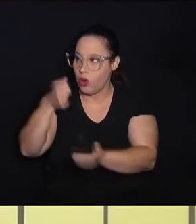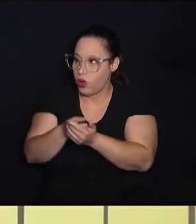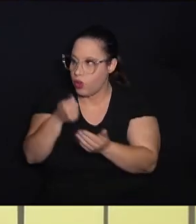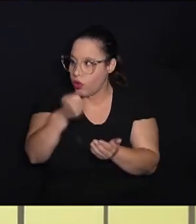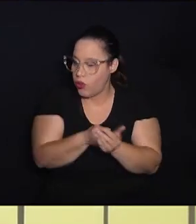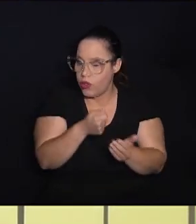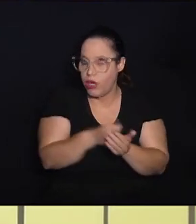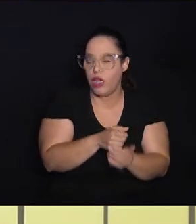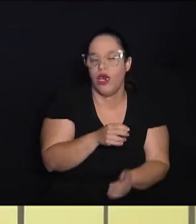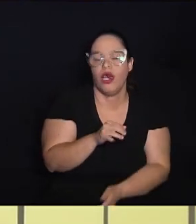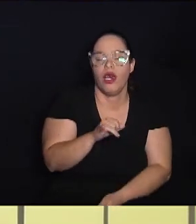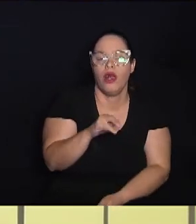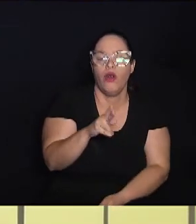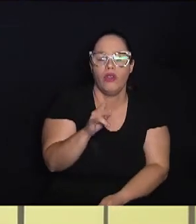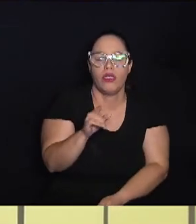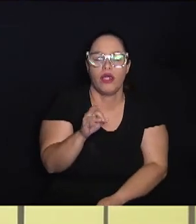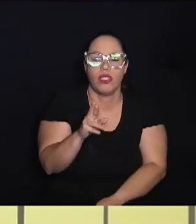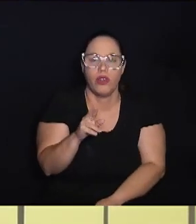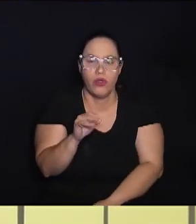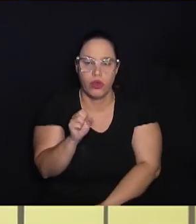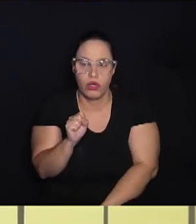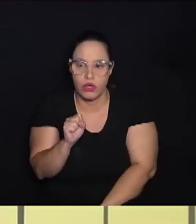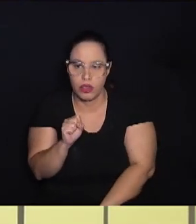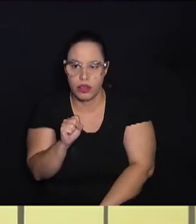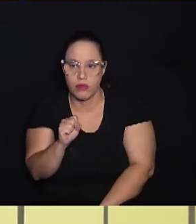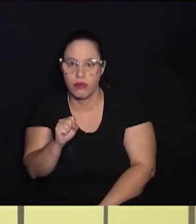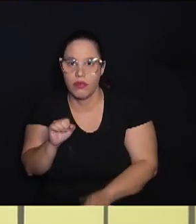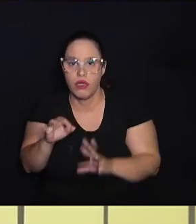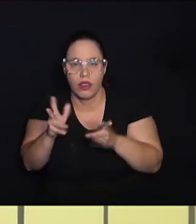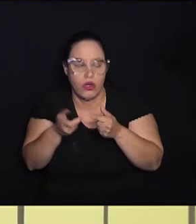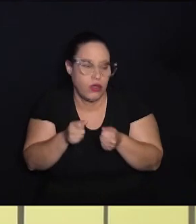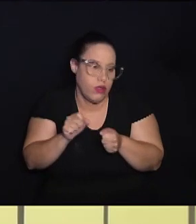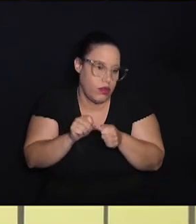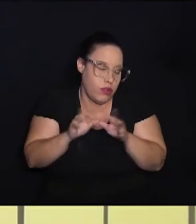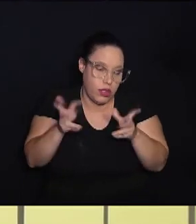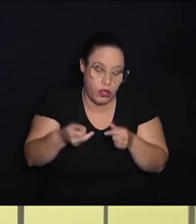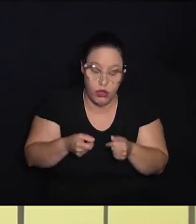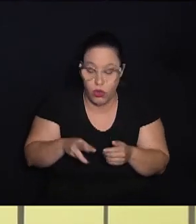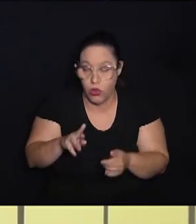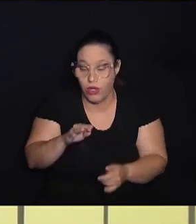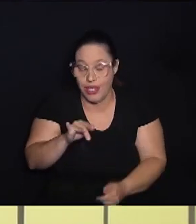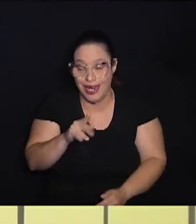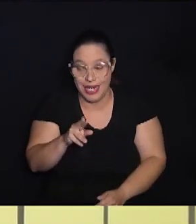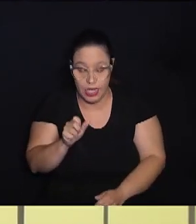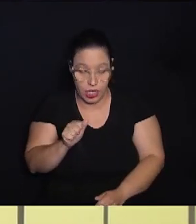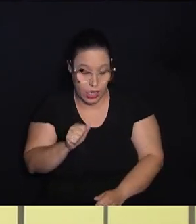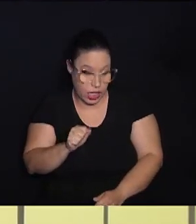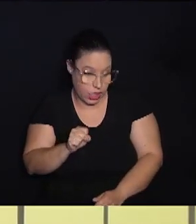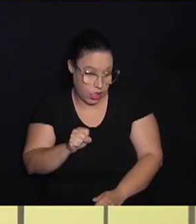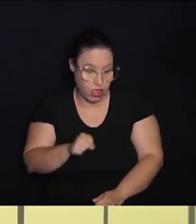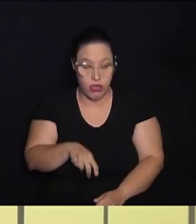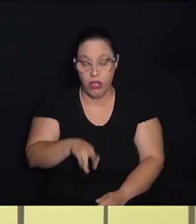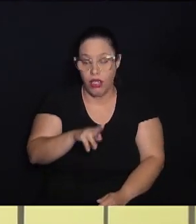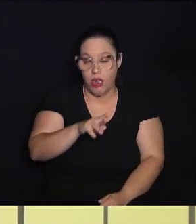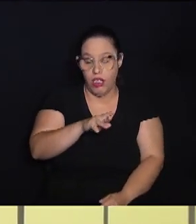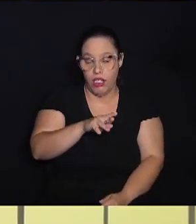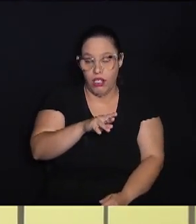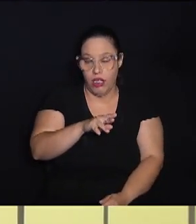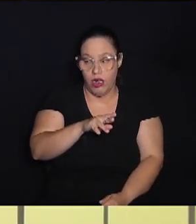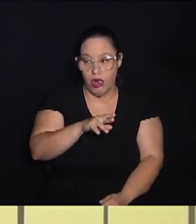a gente falou agora a pouco né Nem todo mundo faz tudo né então você contratar roteirista você contratar um ilustrador um revisor uhum